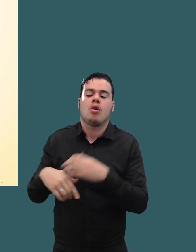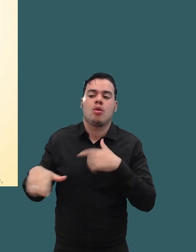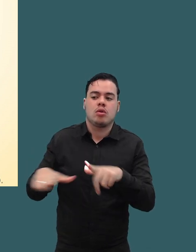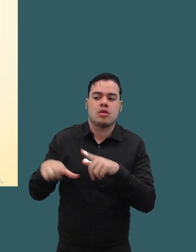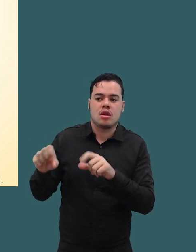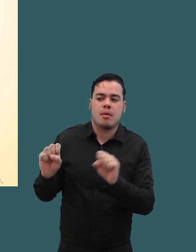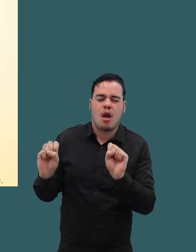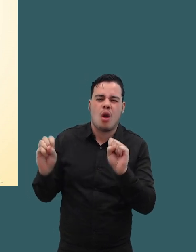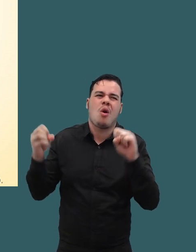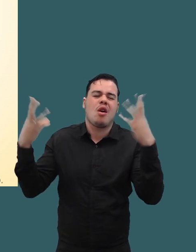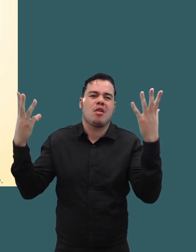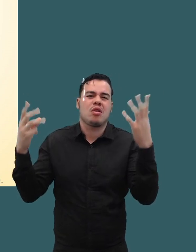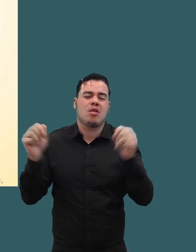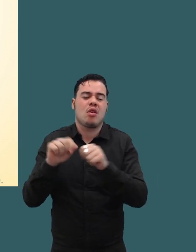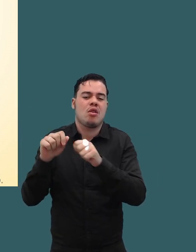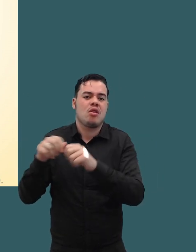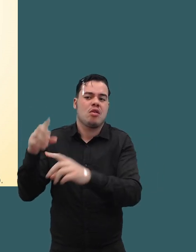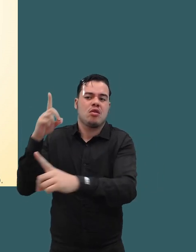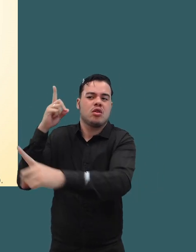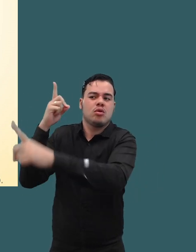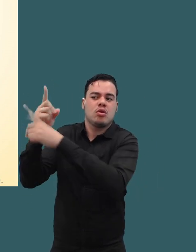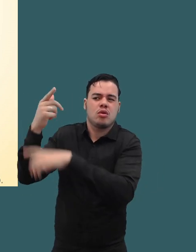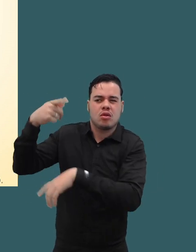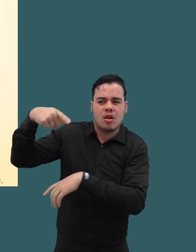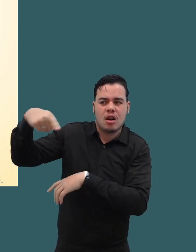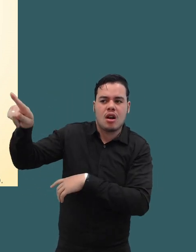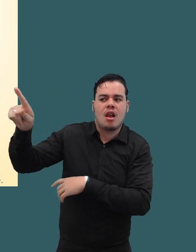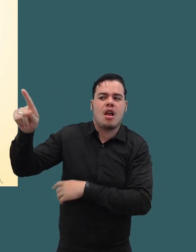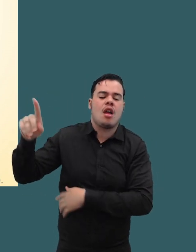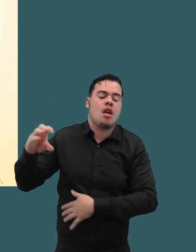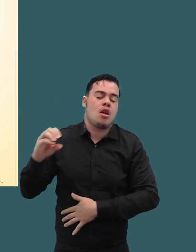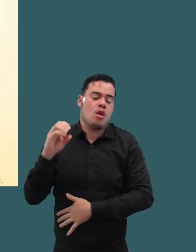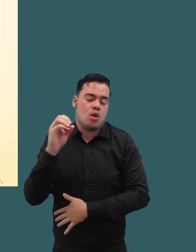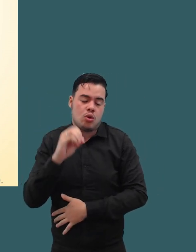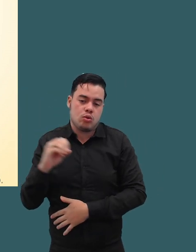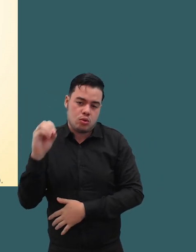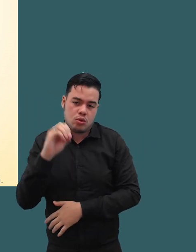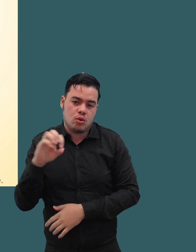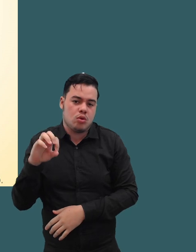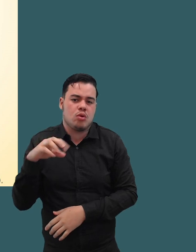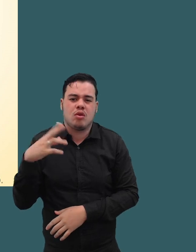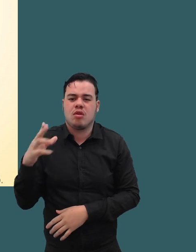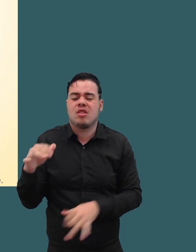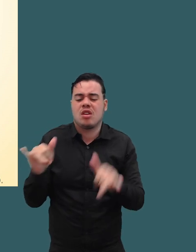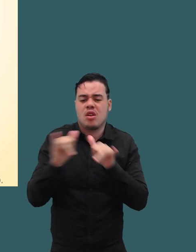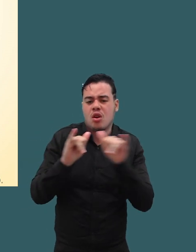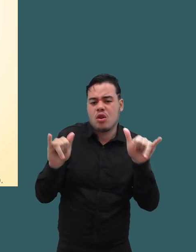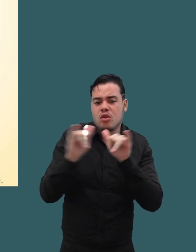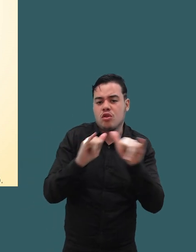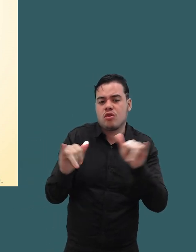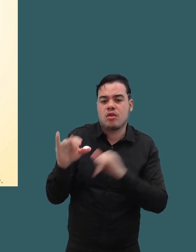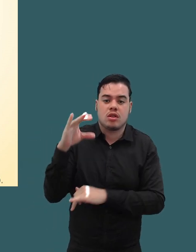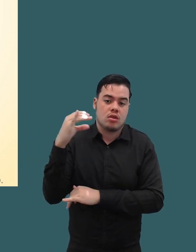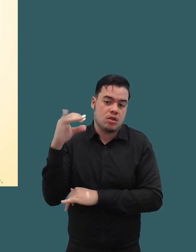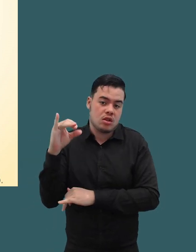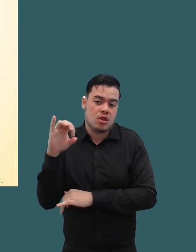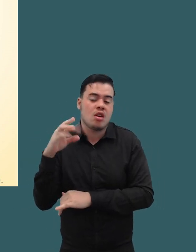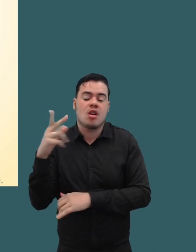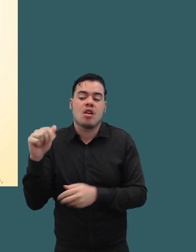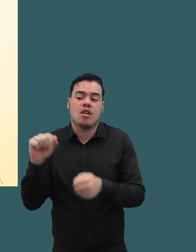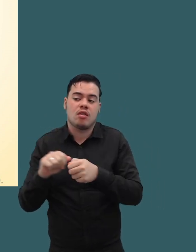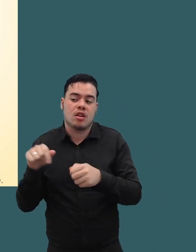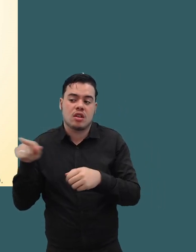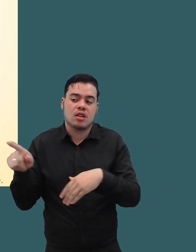um encontro ali em outubro para fazer divulgação científica, que faz ali aquela